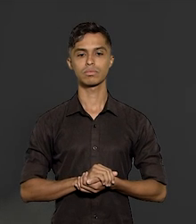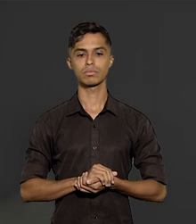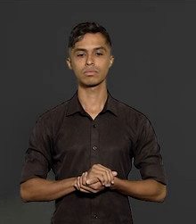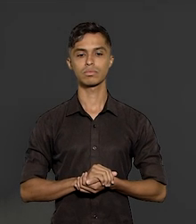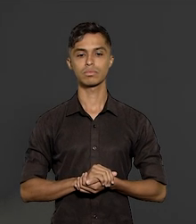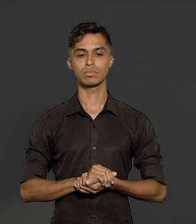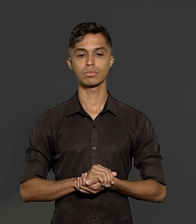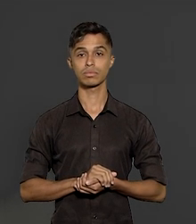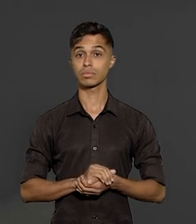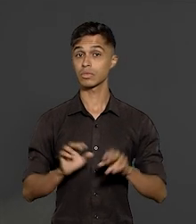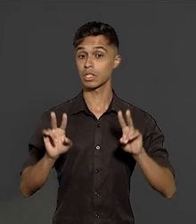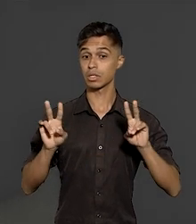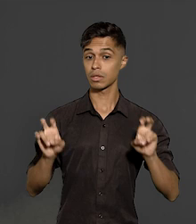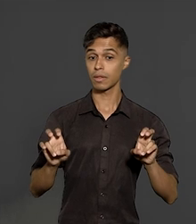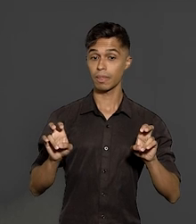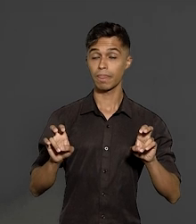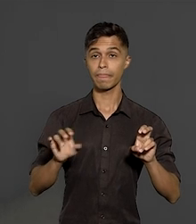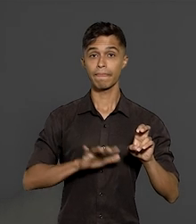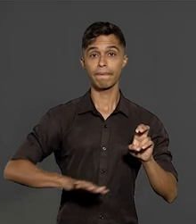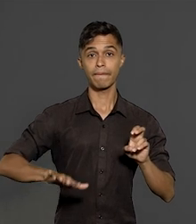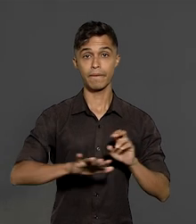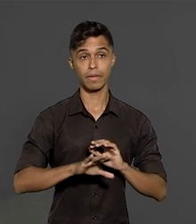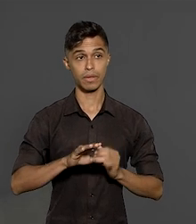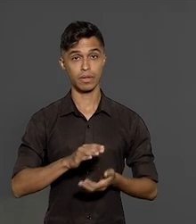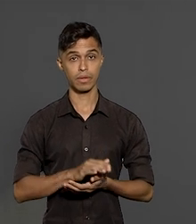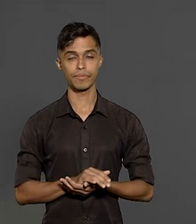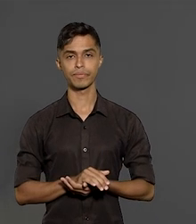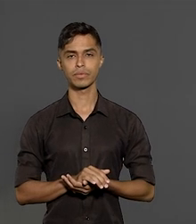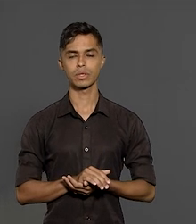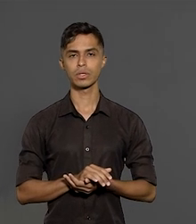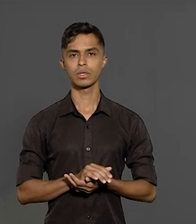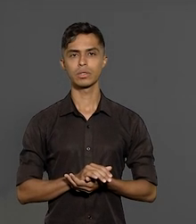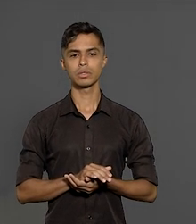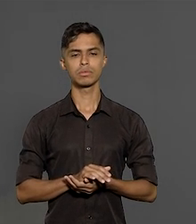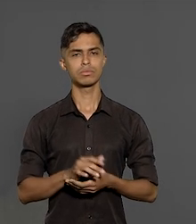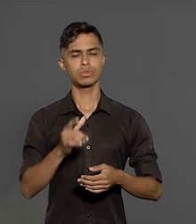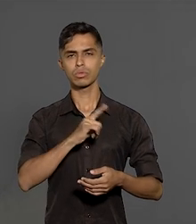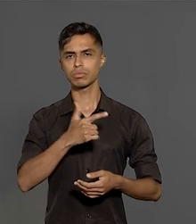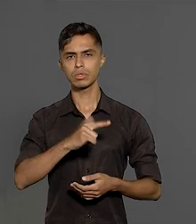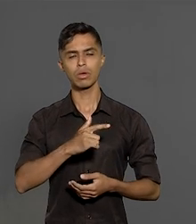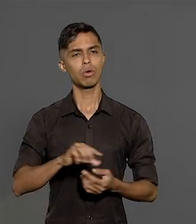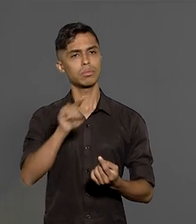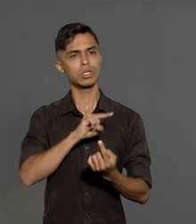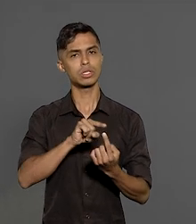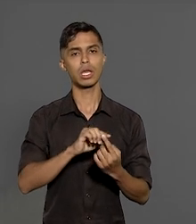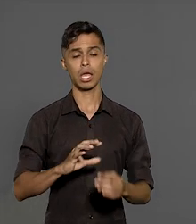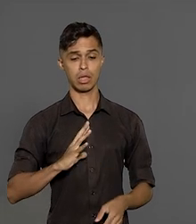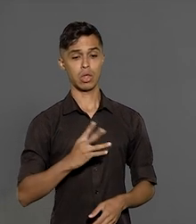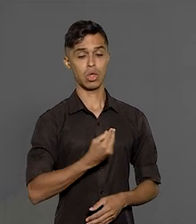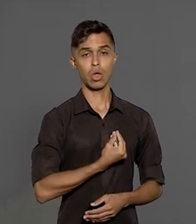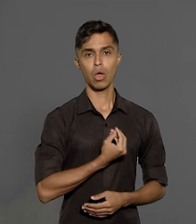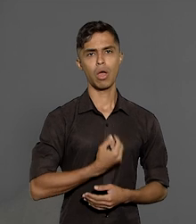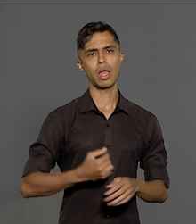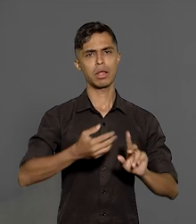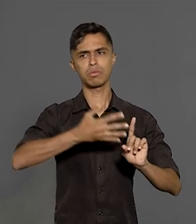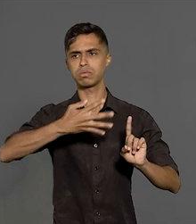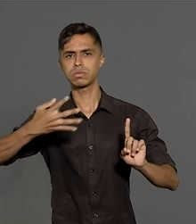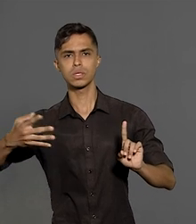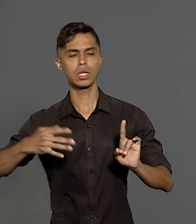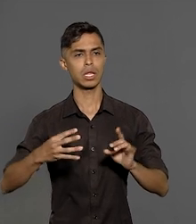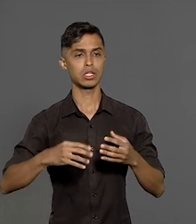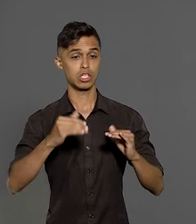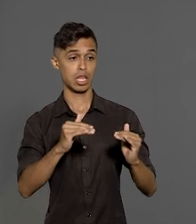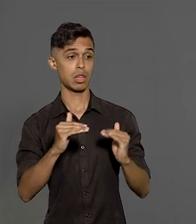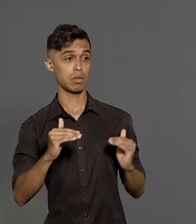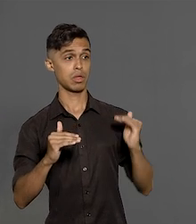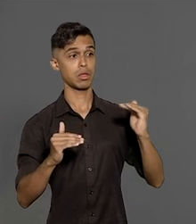A questão que gira em torno não é colocar as pessoas trans ou as pessoas LGBTI+ num patamar